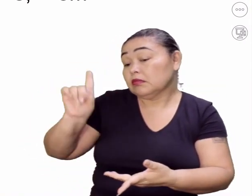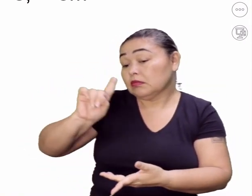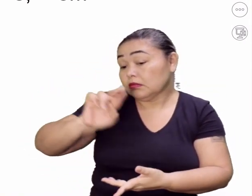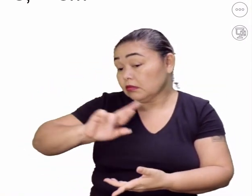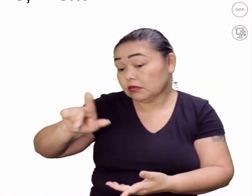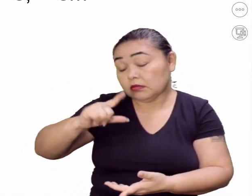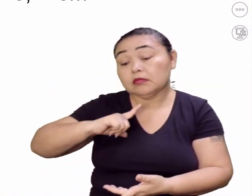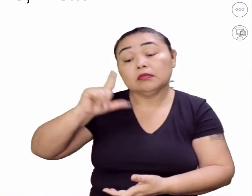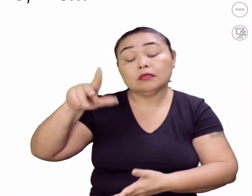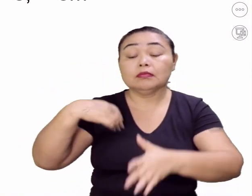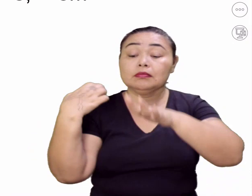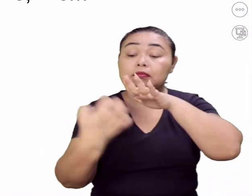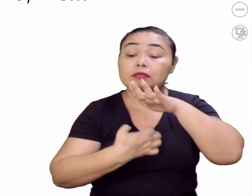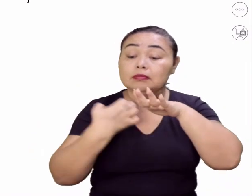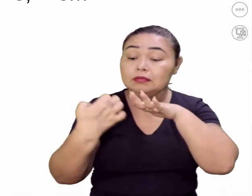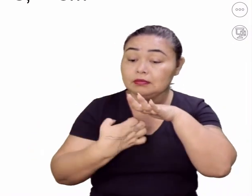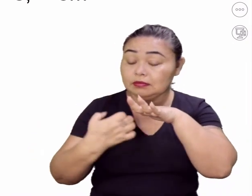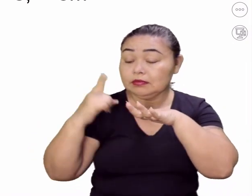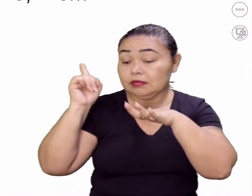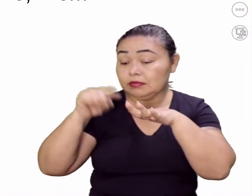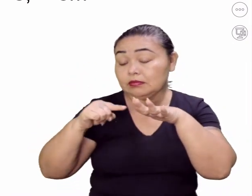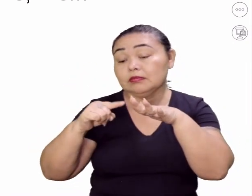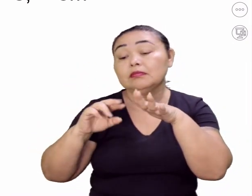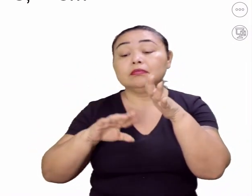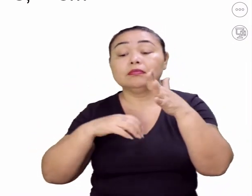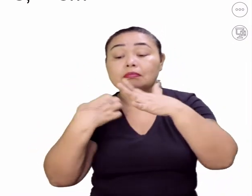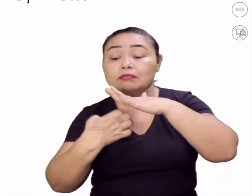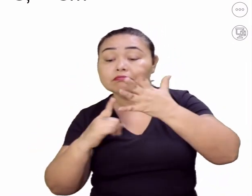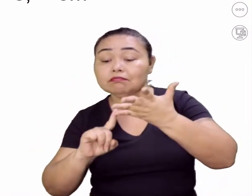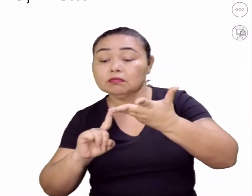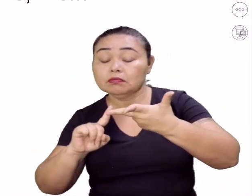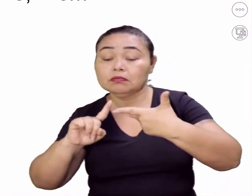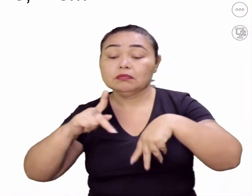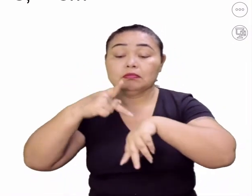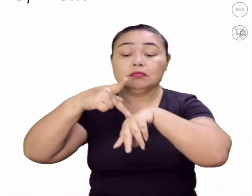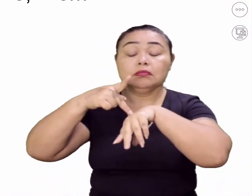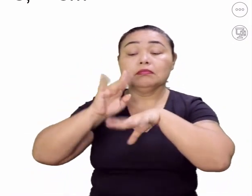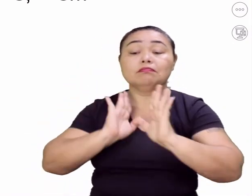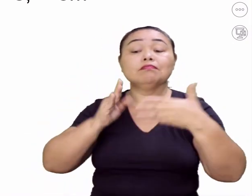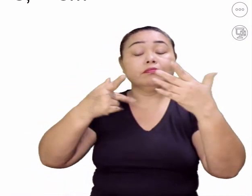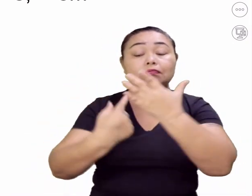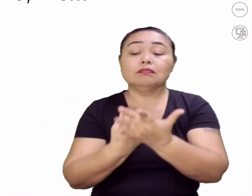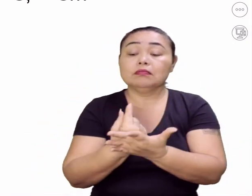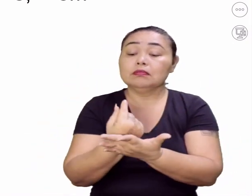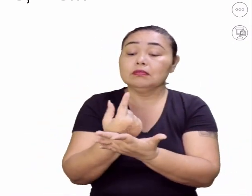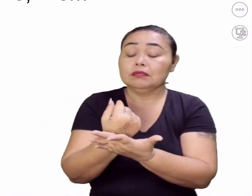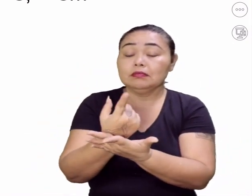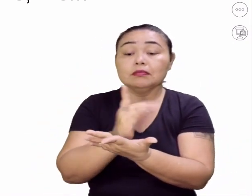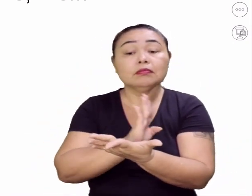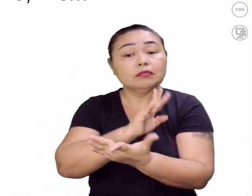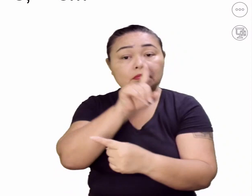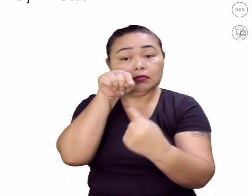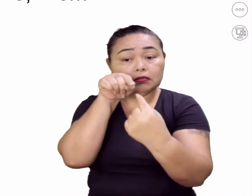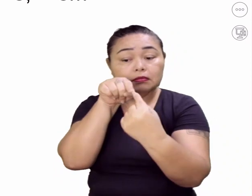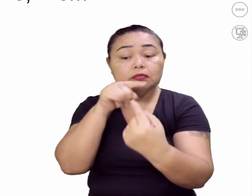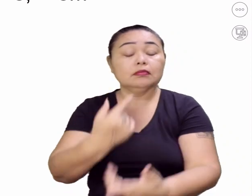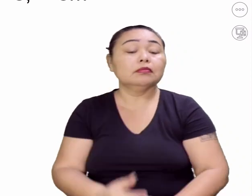multinacionais. Muito É bem. isso? Exatamente. A serviço do grande capitalismo. É isso? Do grande